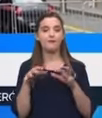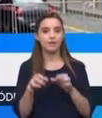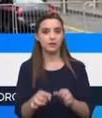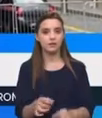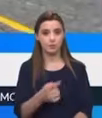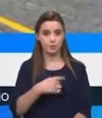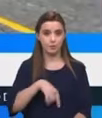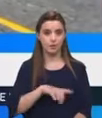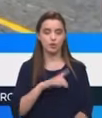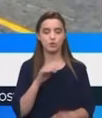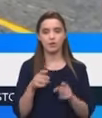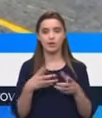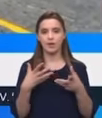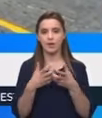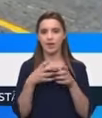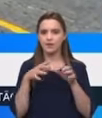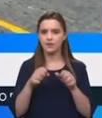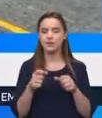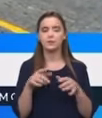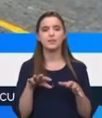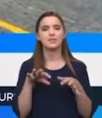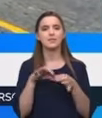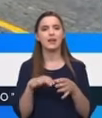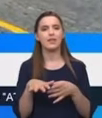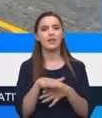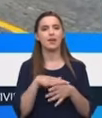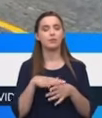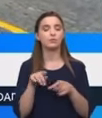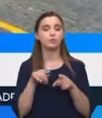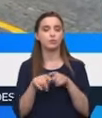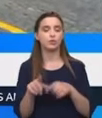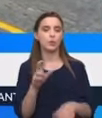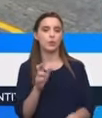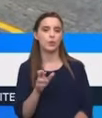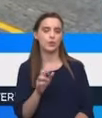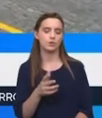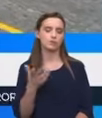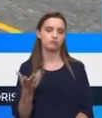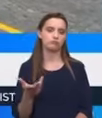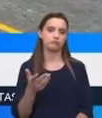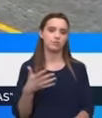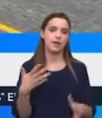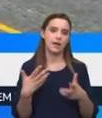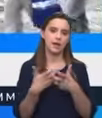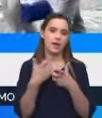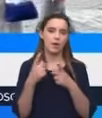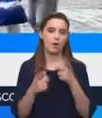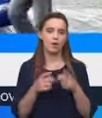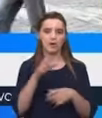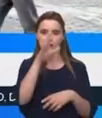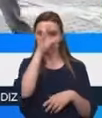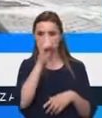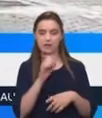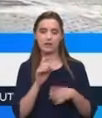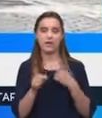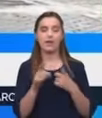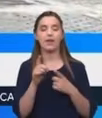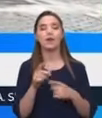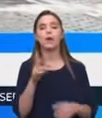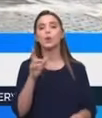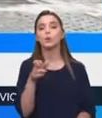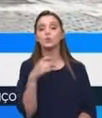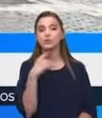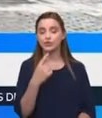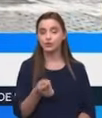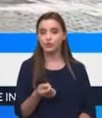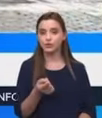evidentemente, guerra de invasão, mas dentro do quadro político russo, uma guerra interestatal, uma operação especial, que é o eufemismo que os russos utilizam para